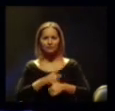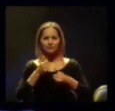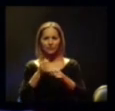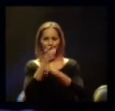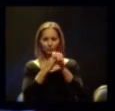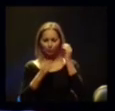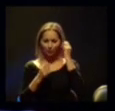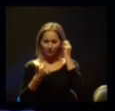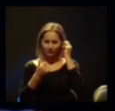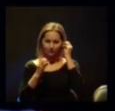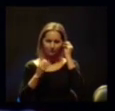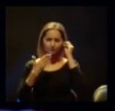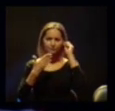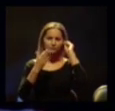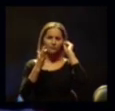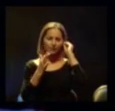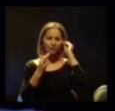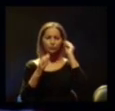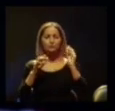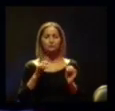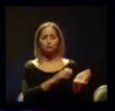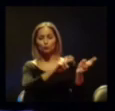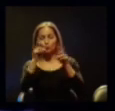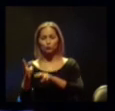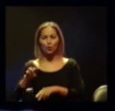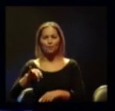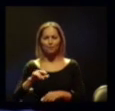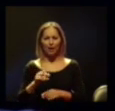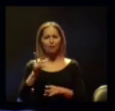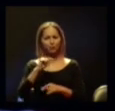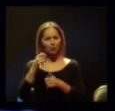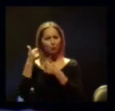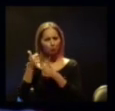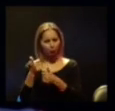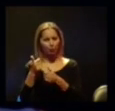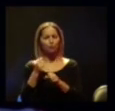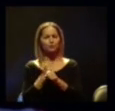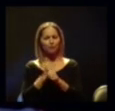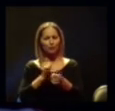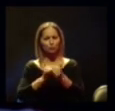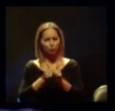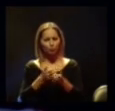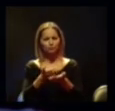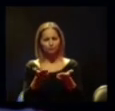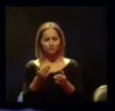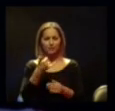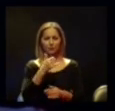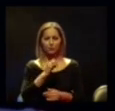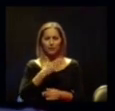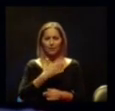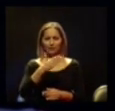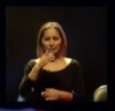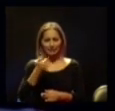Em 2014, foi a cidade da Maia, também com um ótimo resultado em prol do desporto e dos maiados. E em 2015 tivemos